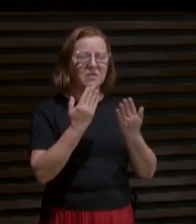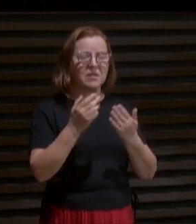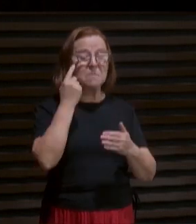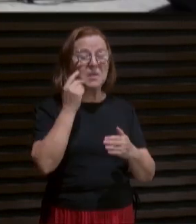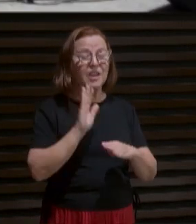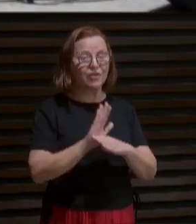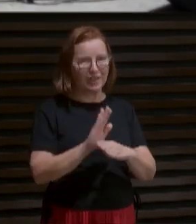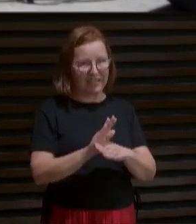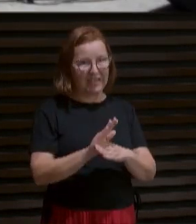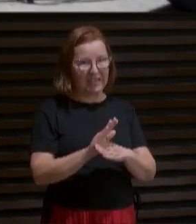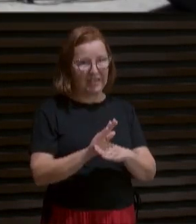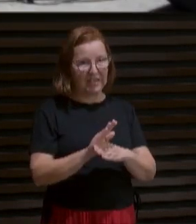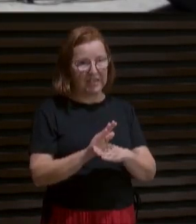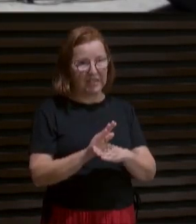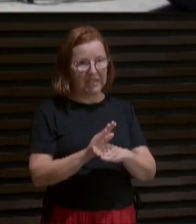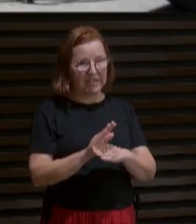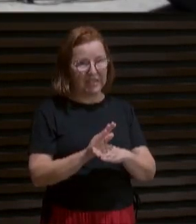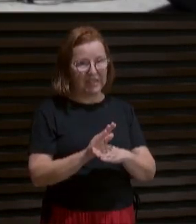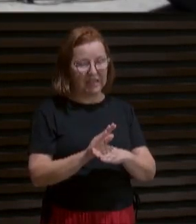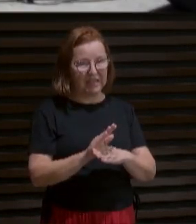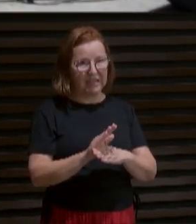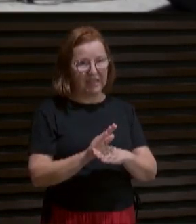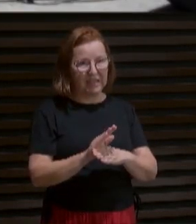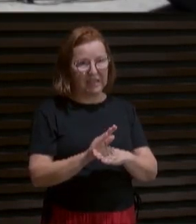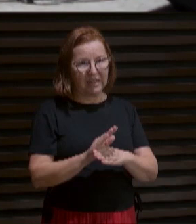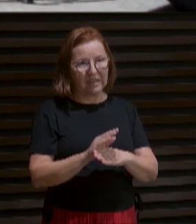ajudá-la a sair da depressão,